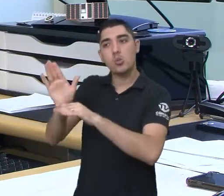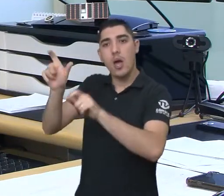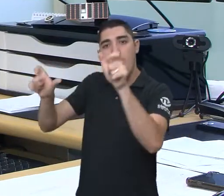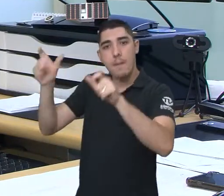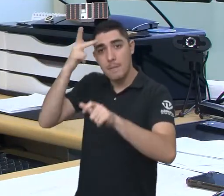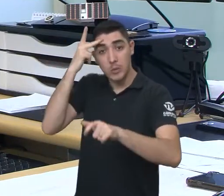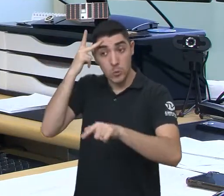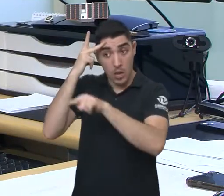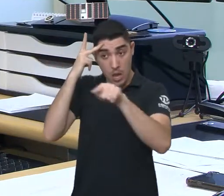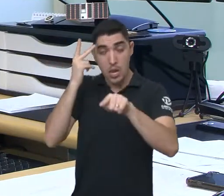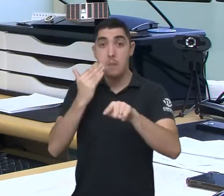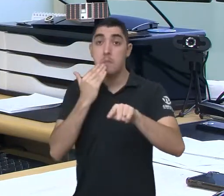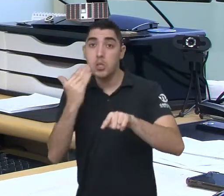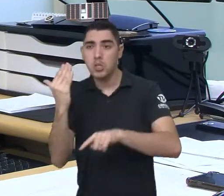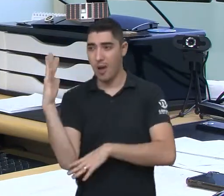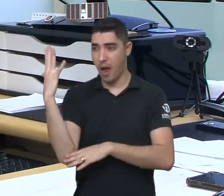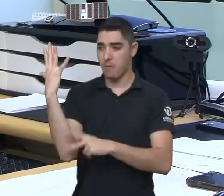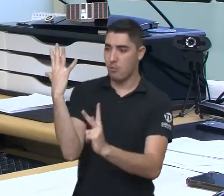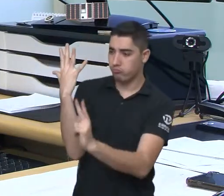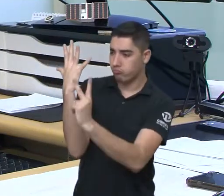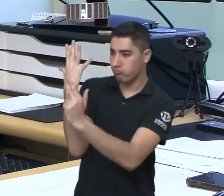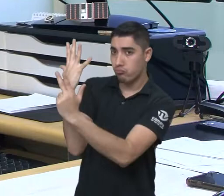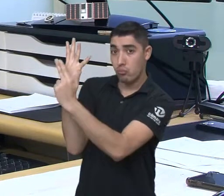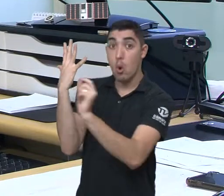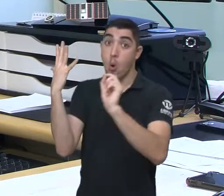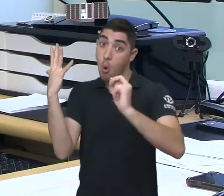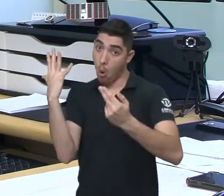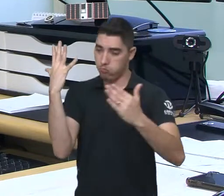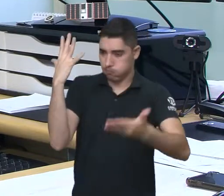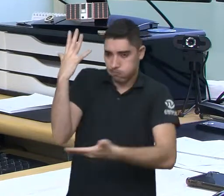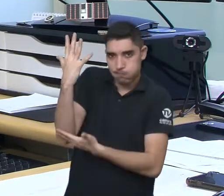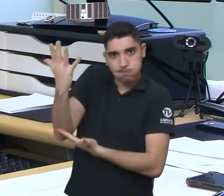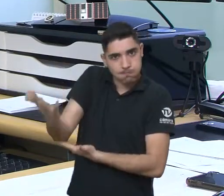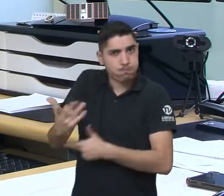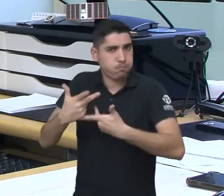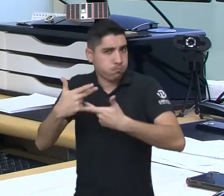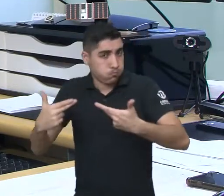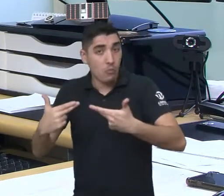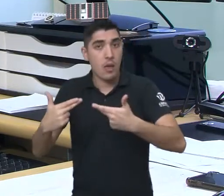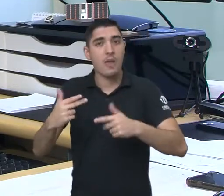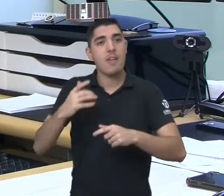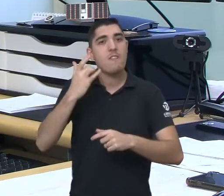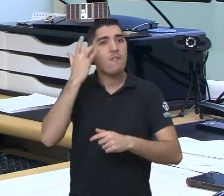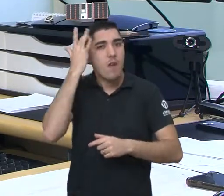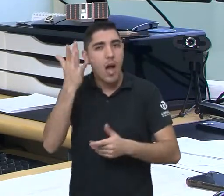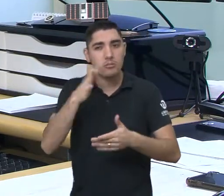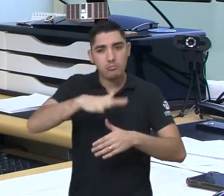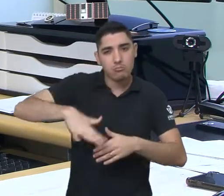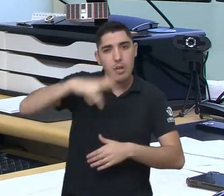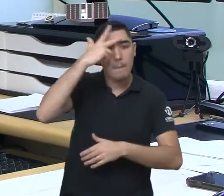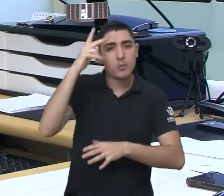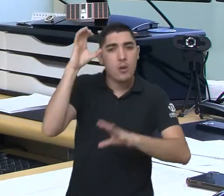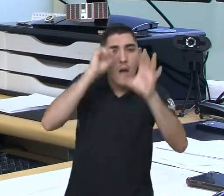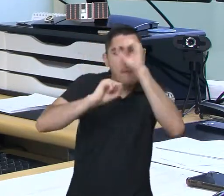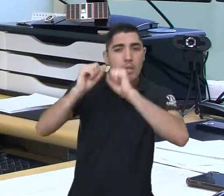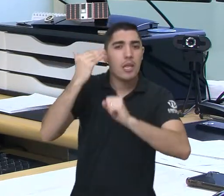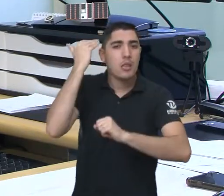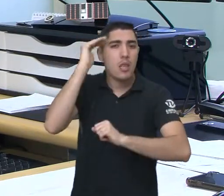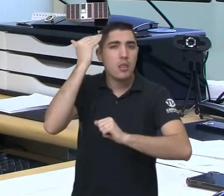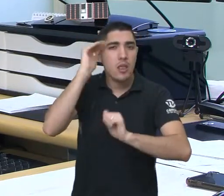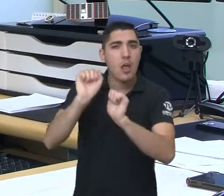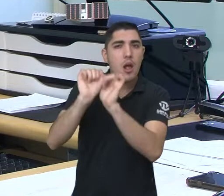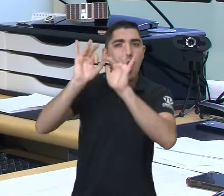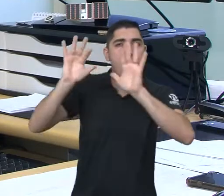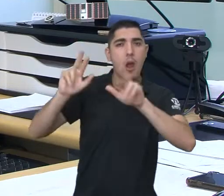munícipe as solicitações de poda, de supressão, mecanismos mais criativos para fomentar